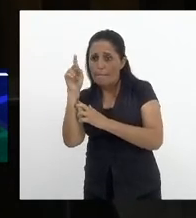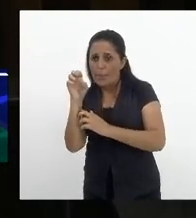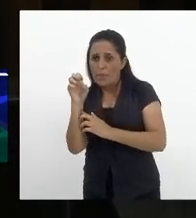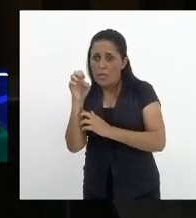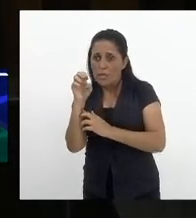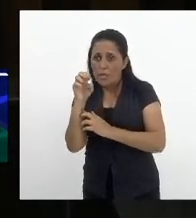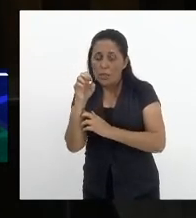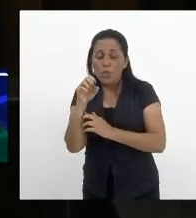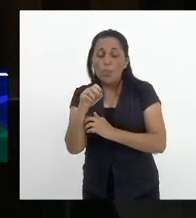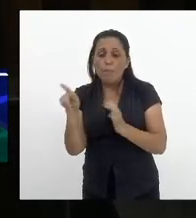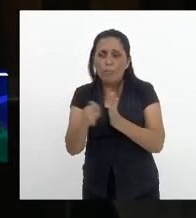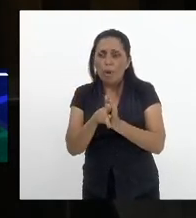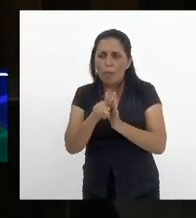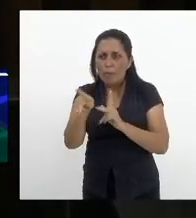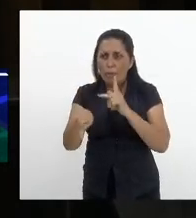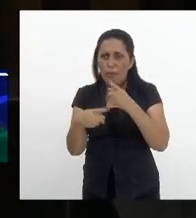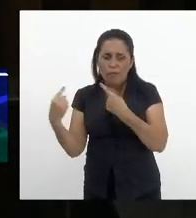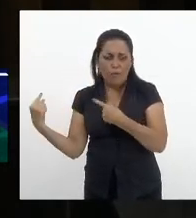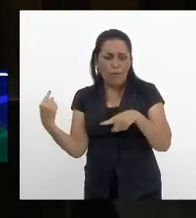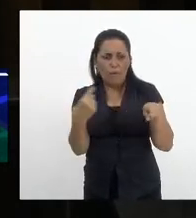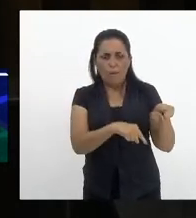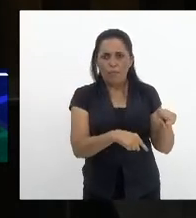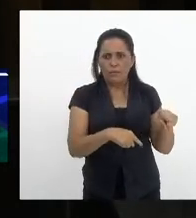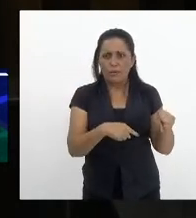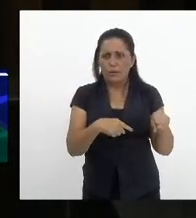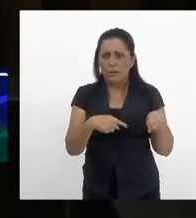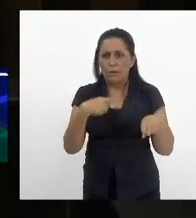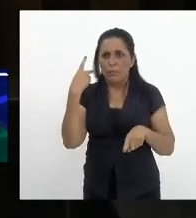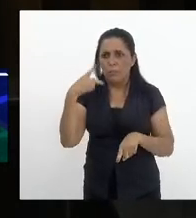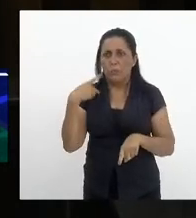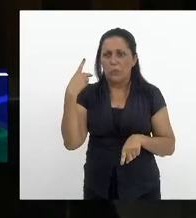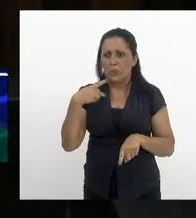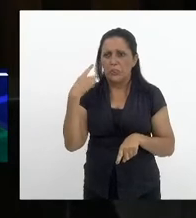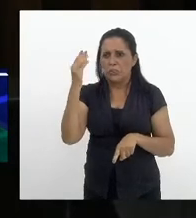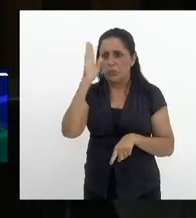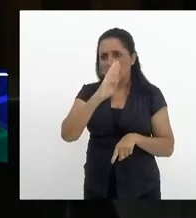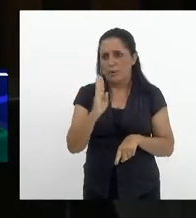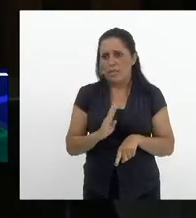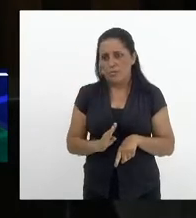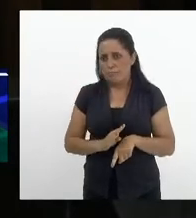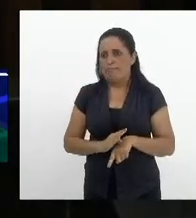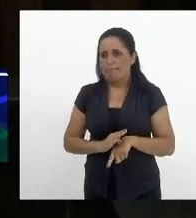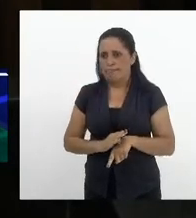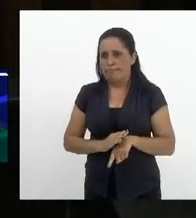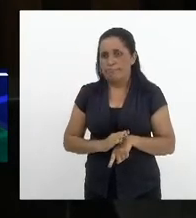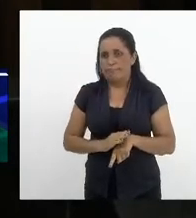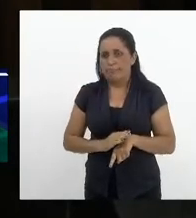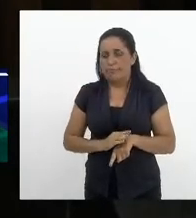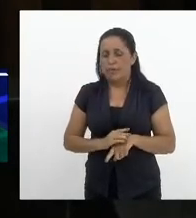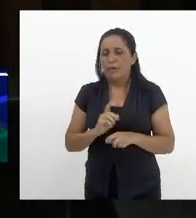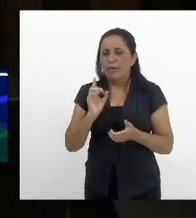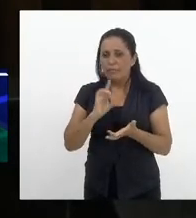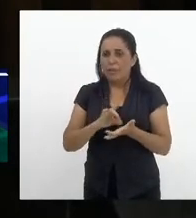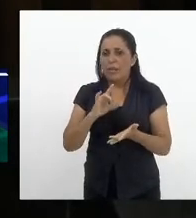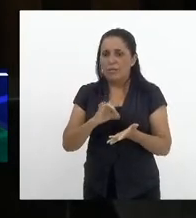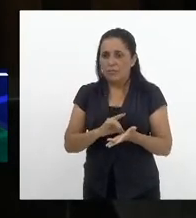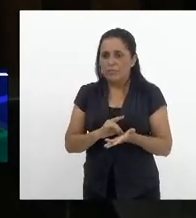golpe do povo contra a política do nosso país. Essa é a grande